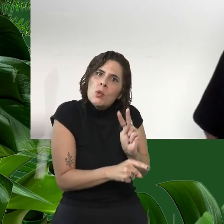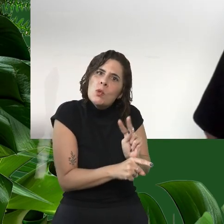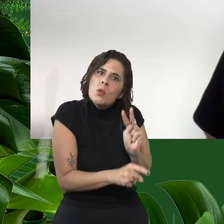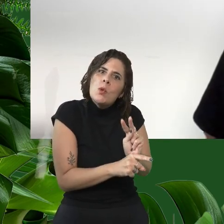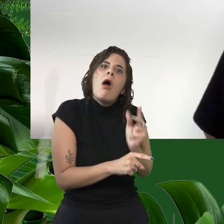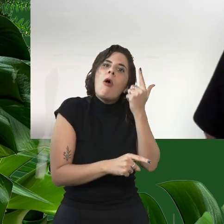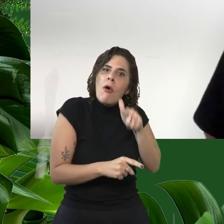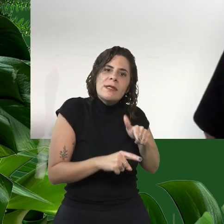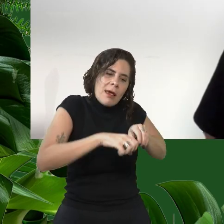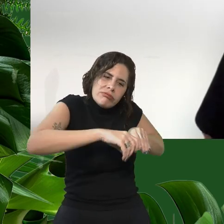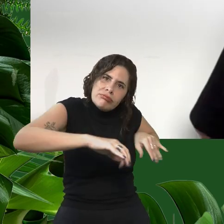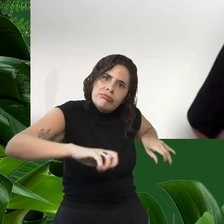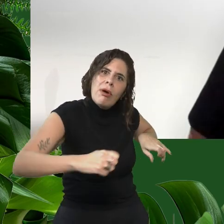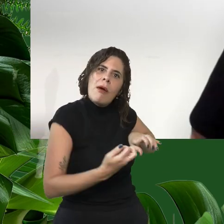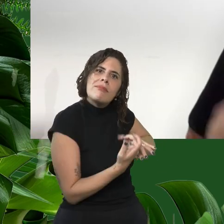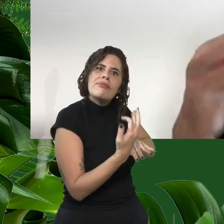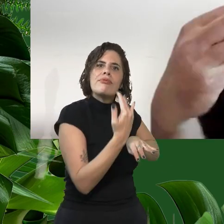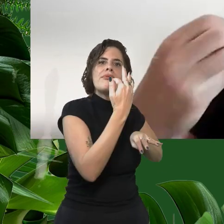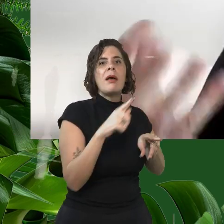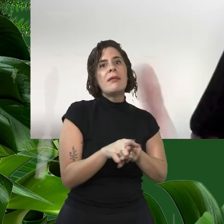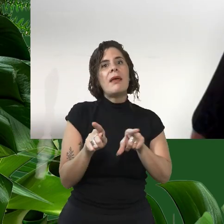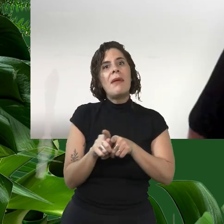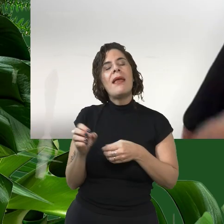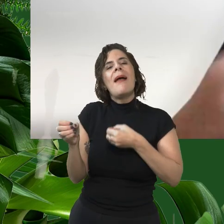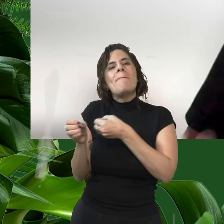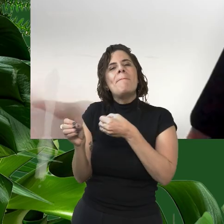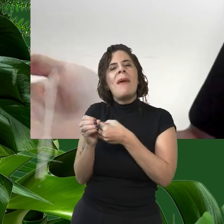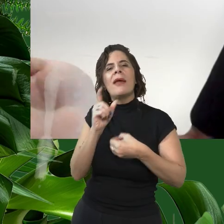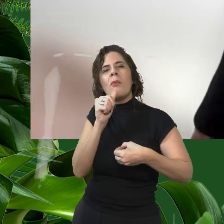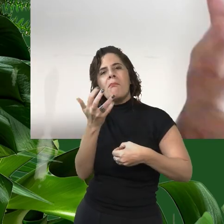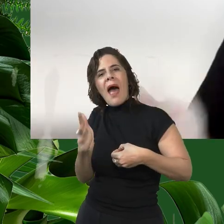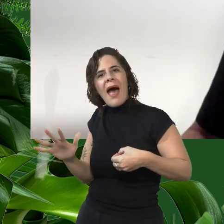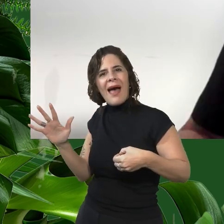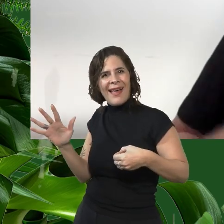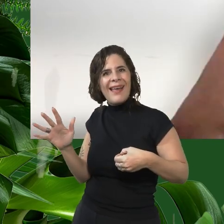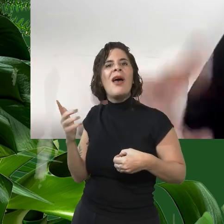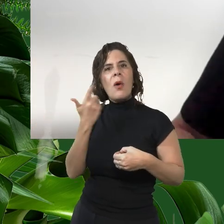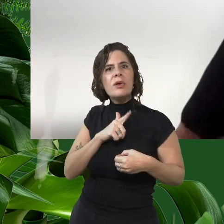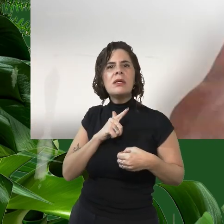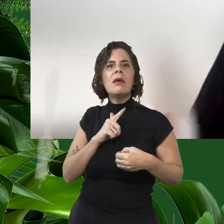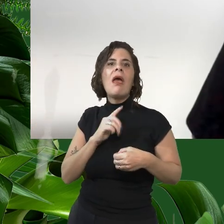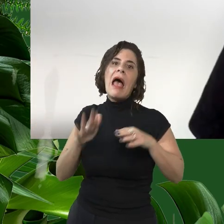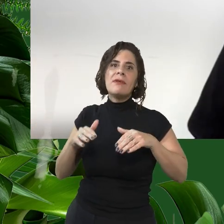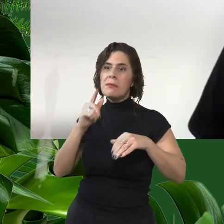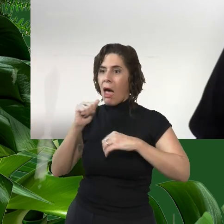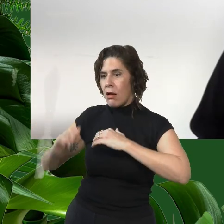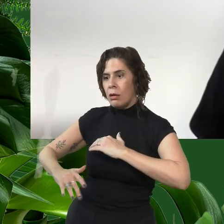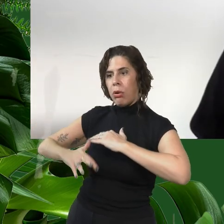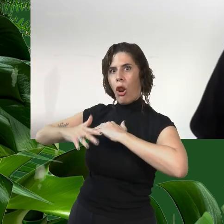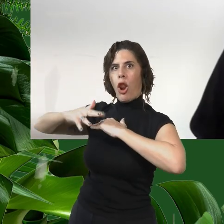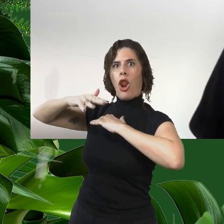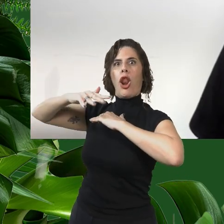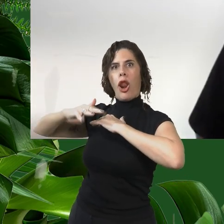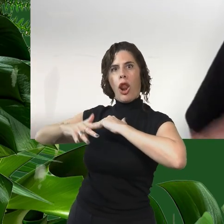a região costeira da perda de territórios por erosão, do nível do mar que vai subindo e vai